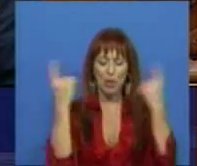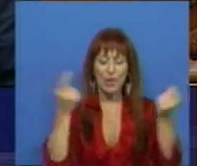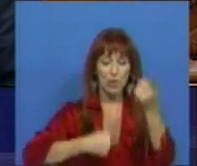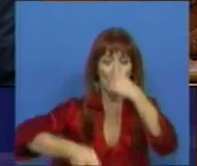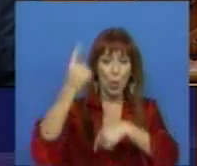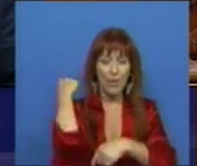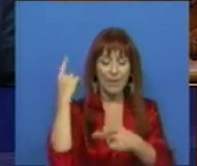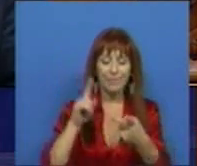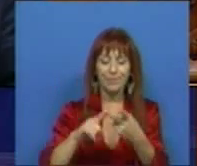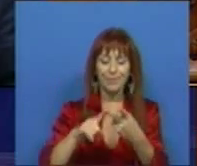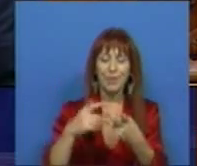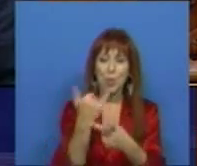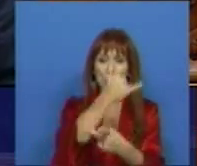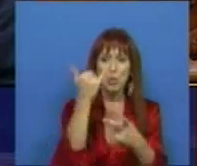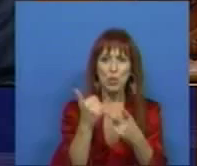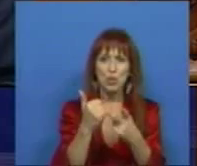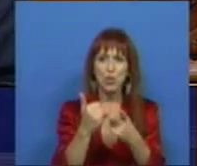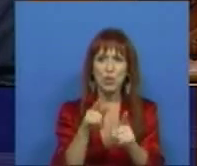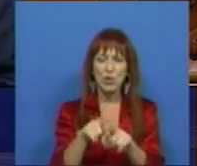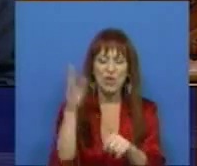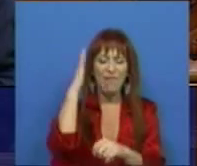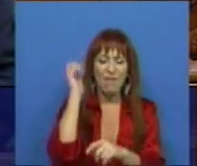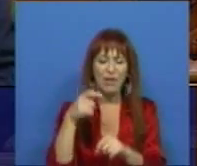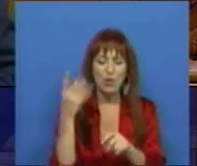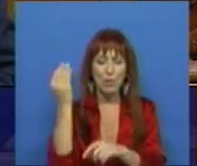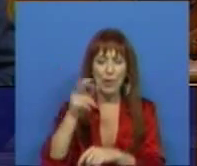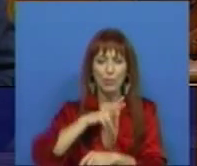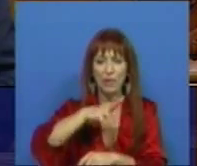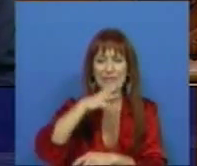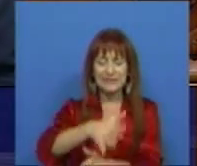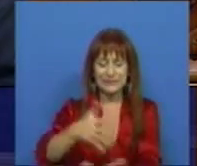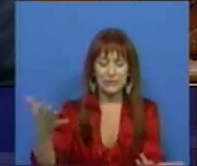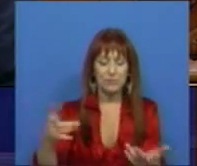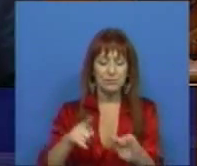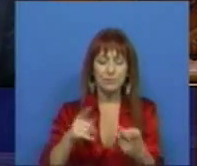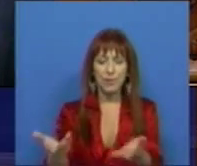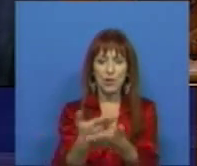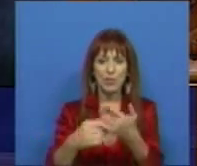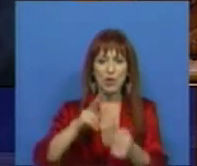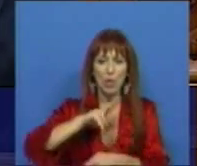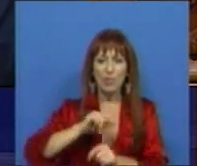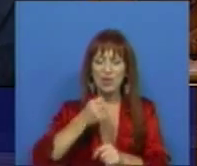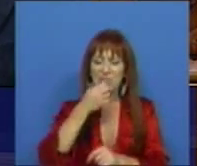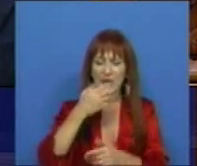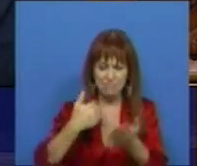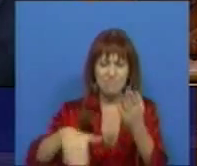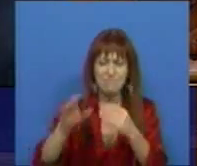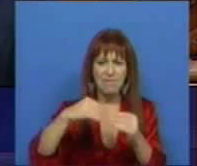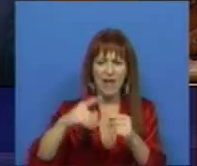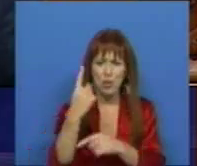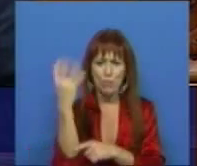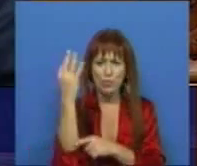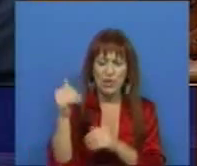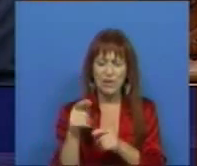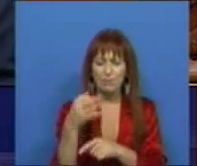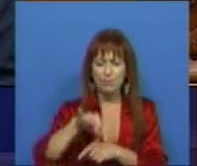de ontem. O segundo foram as previsões pelo Banco de Portugal de que a economia nacional perderá mais de